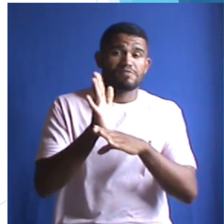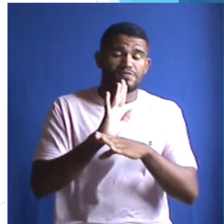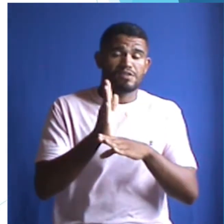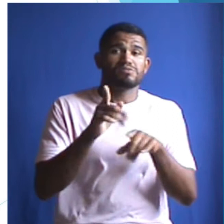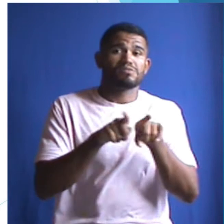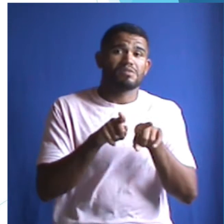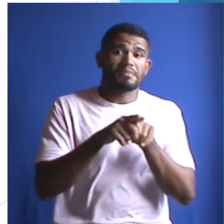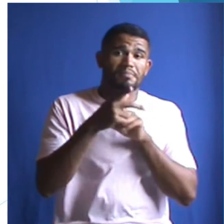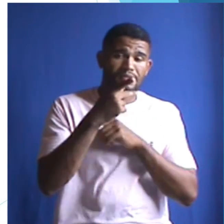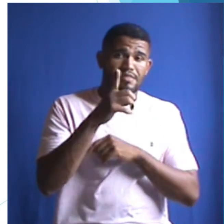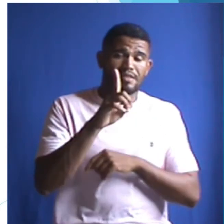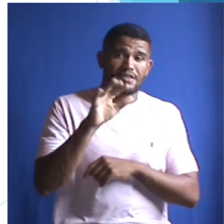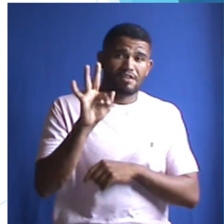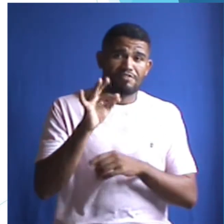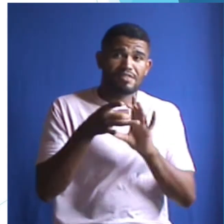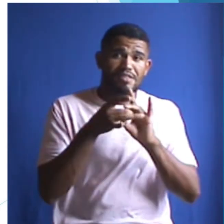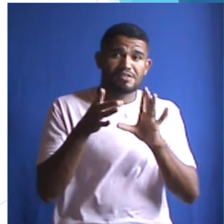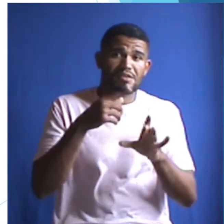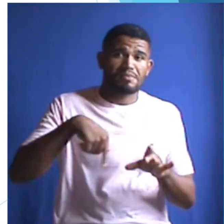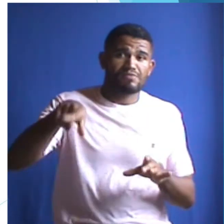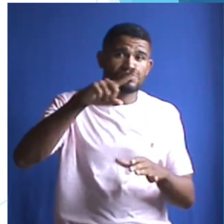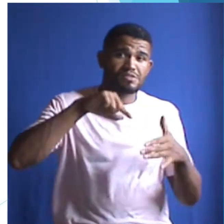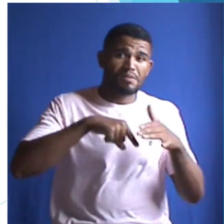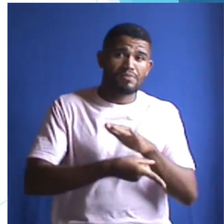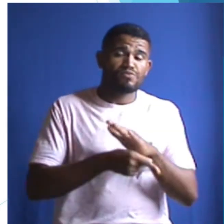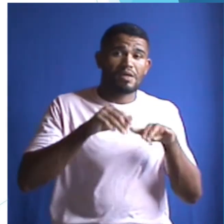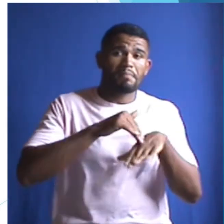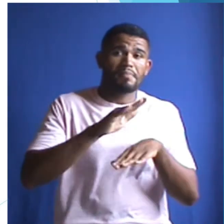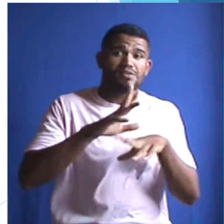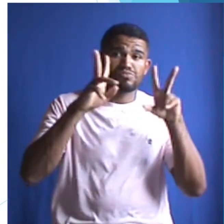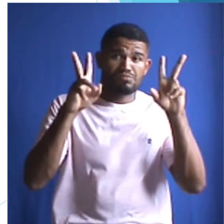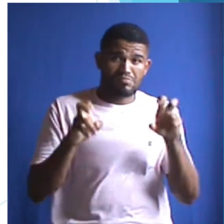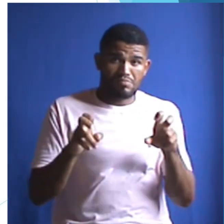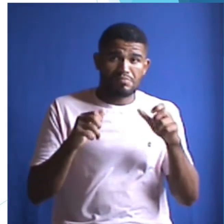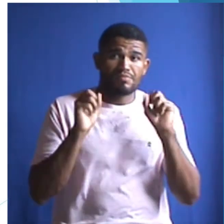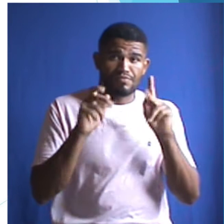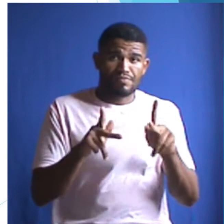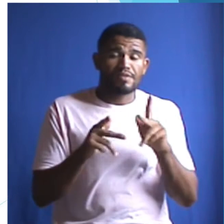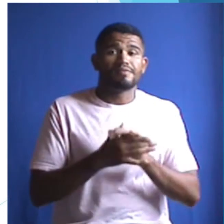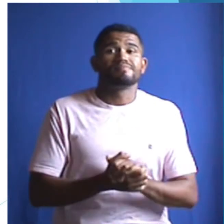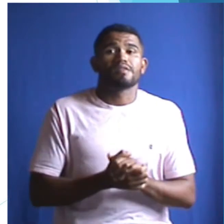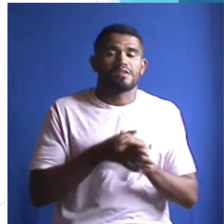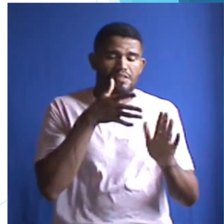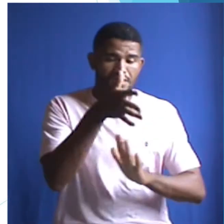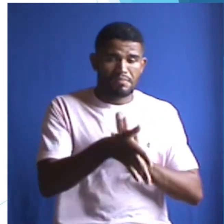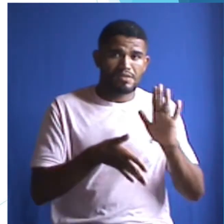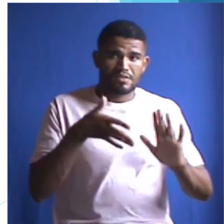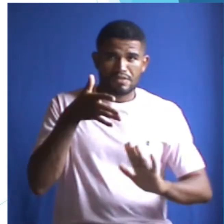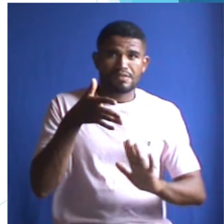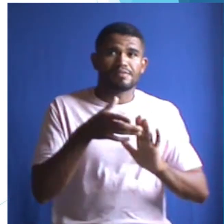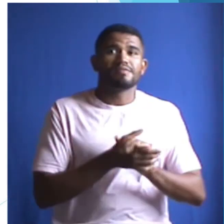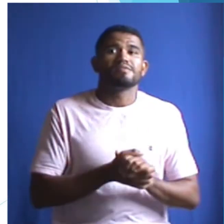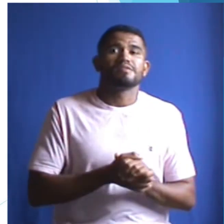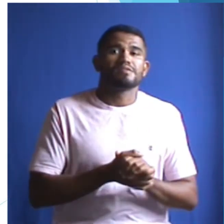vídeos e PDFs para vocês se aprofundarem mais no tema, caso desejem. A